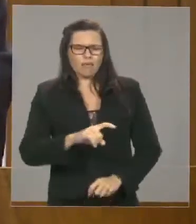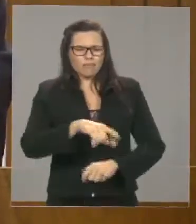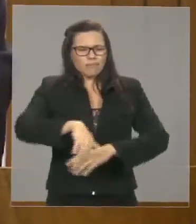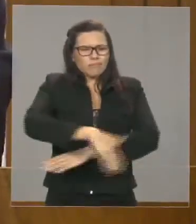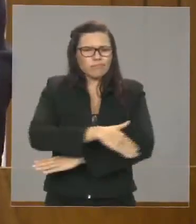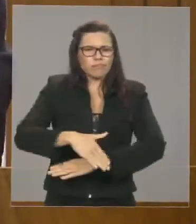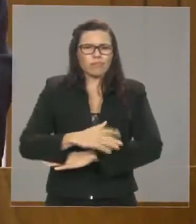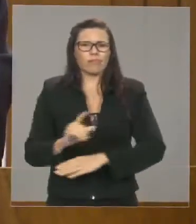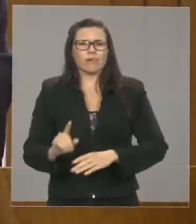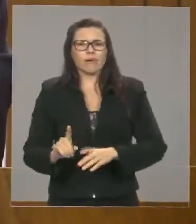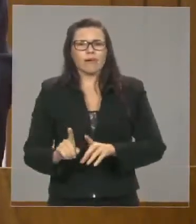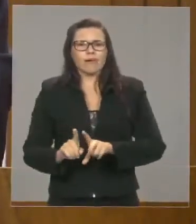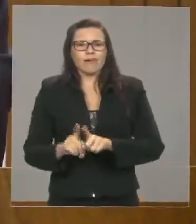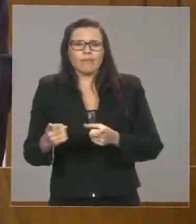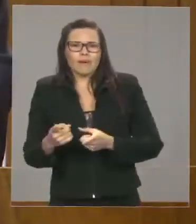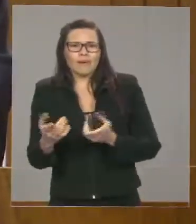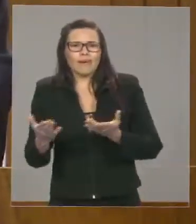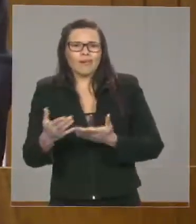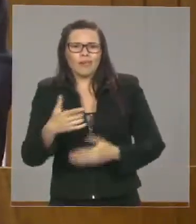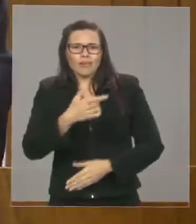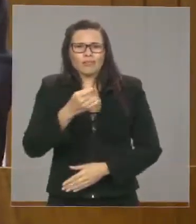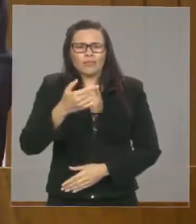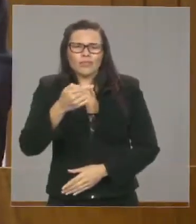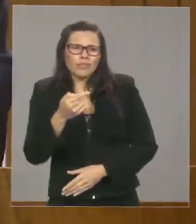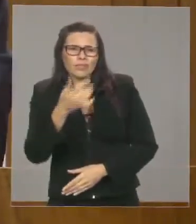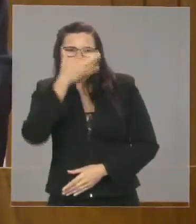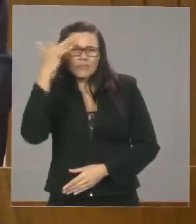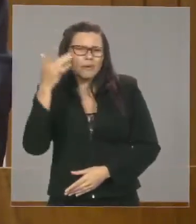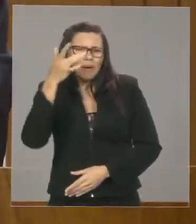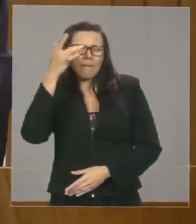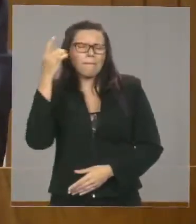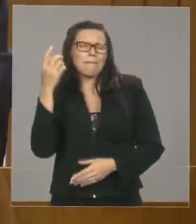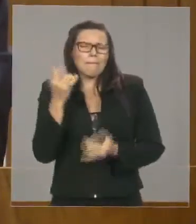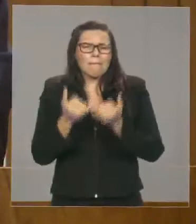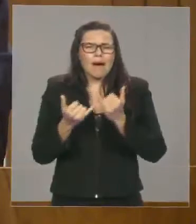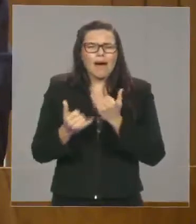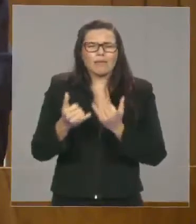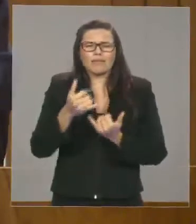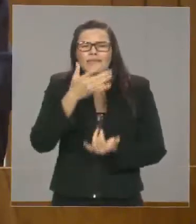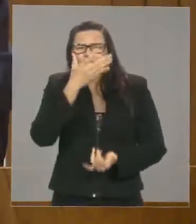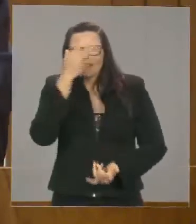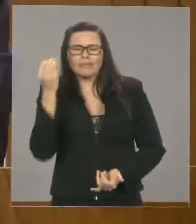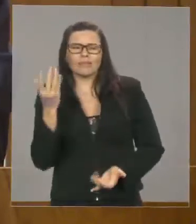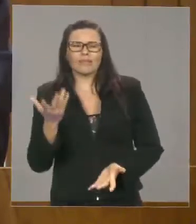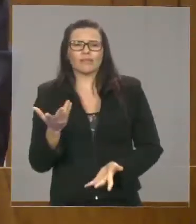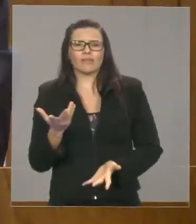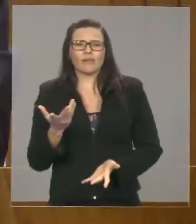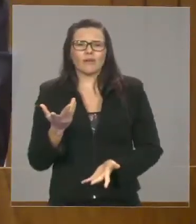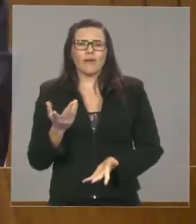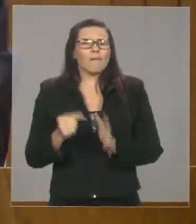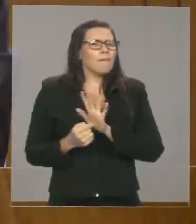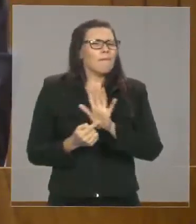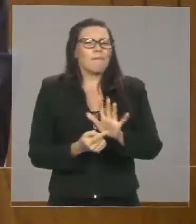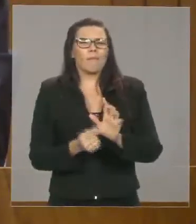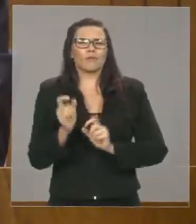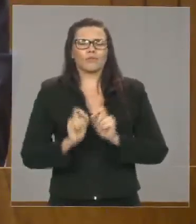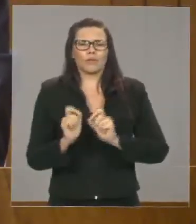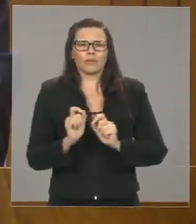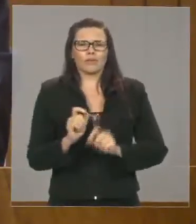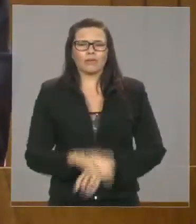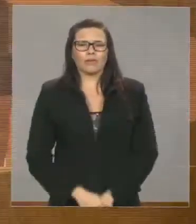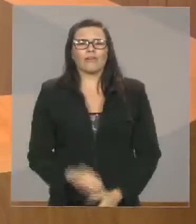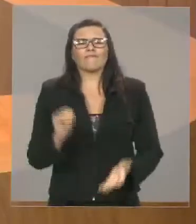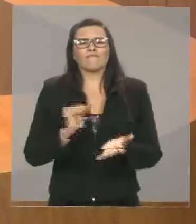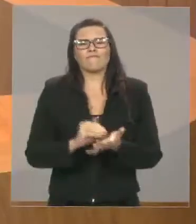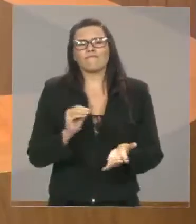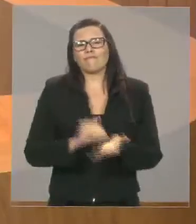adequadas, mas a causa direta, principalmente, da falta de educação para a promoção de hábitos saudáveis e